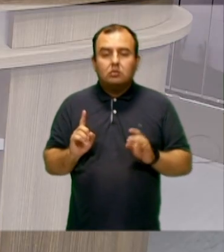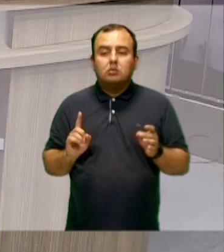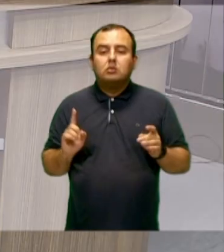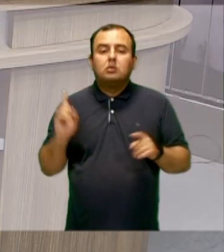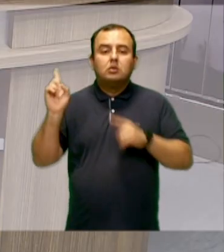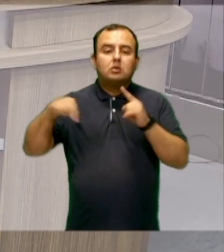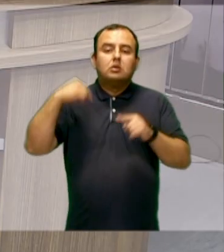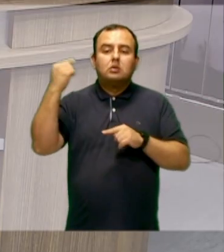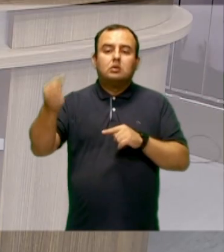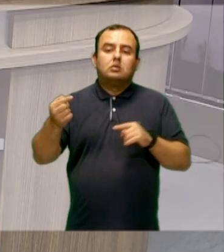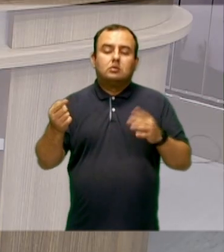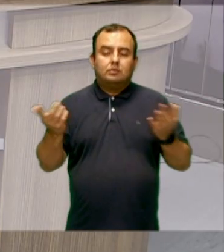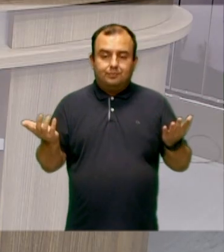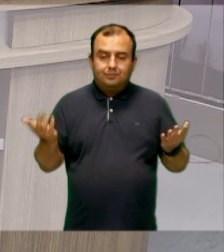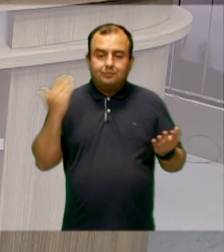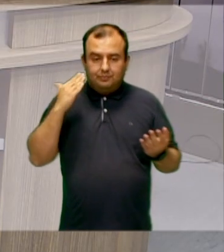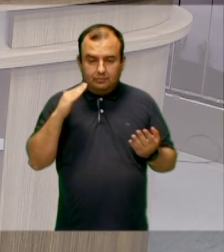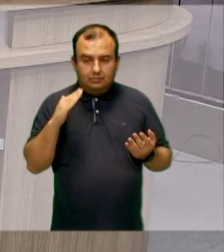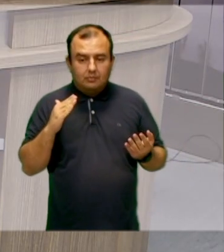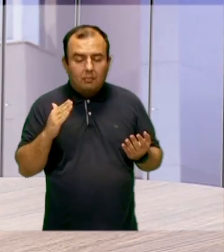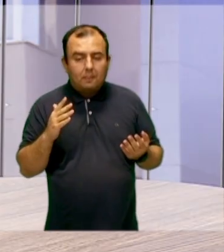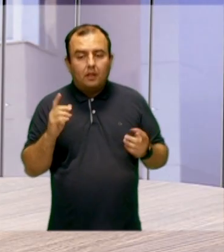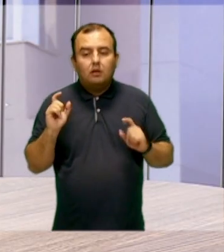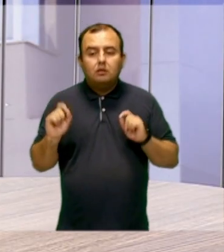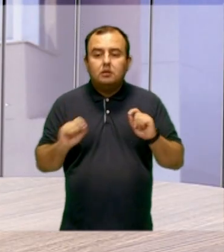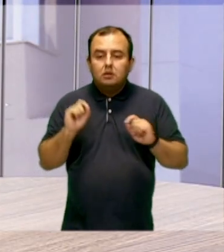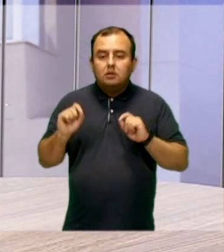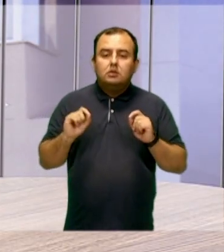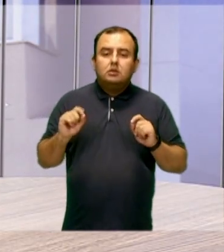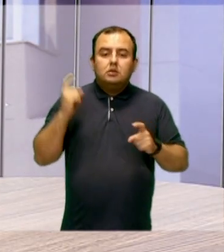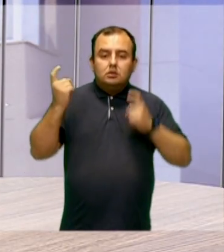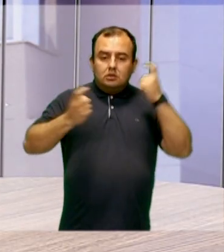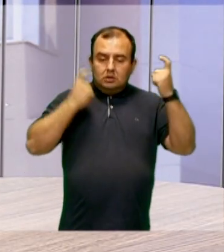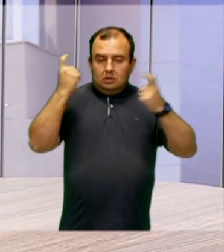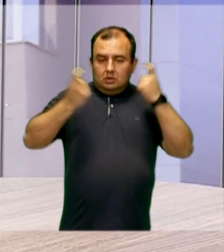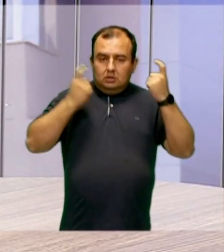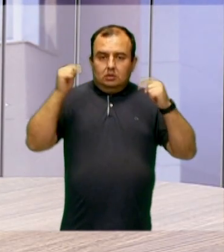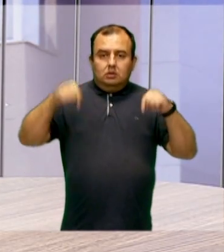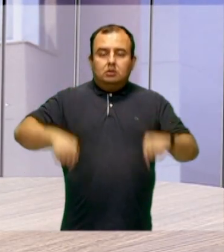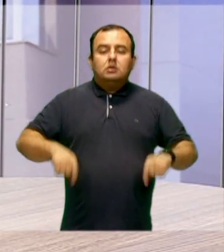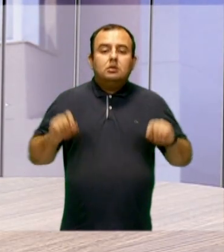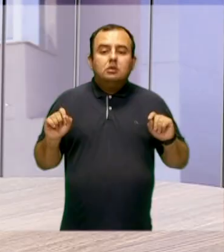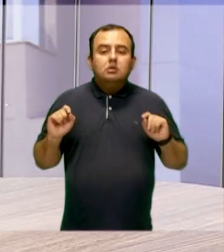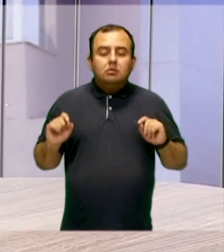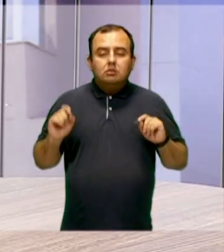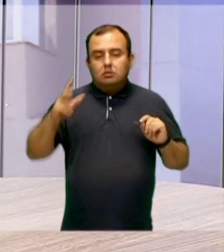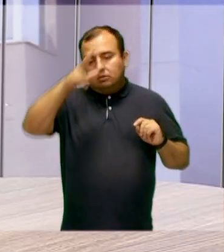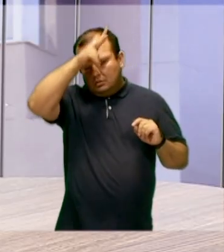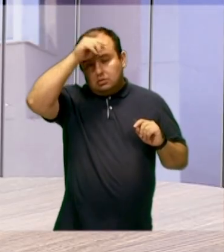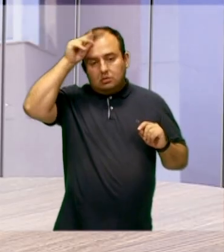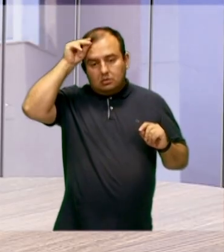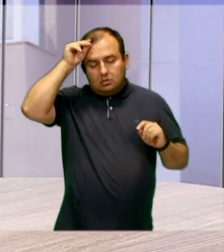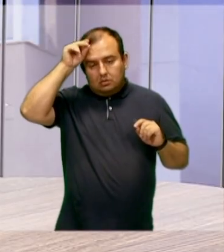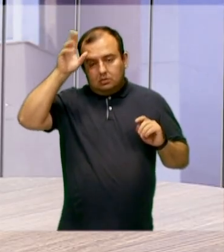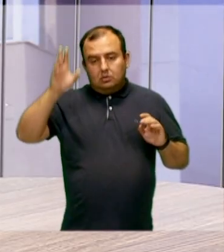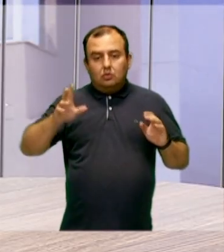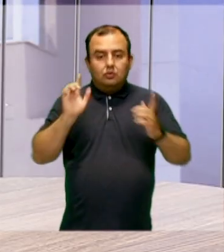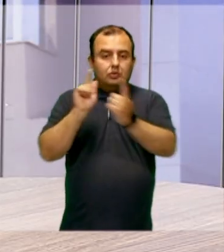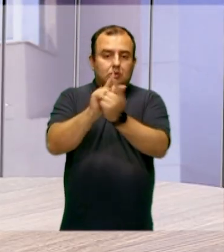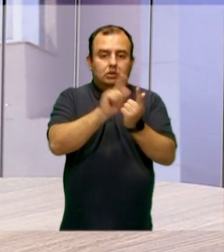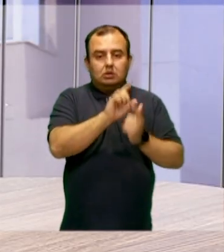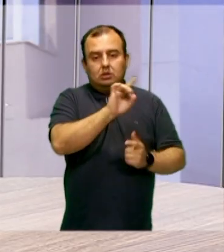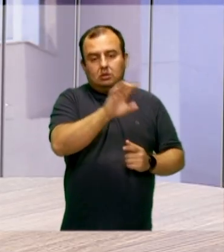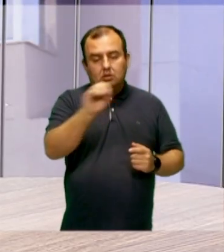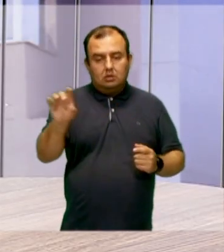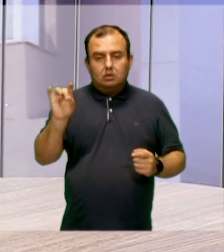no outro foi, entendeu? Então, o que a gente teve uma preocupação nessa gestão? Bom, prefeito, a gente tem 2 caminhos, ou vai atender cada grupo